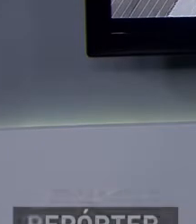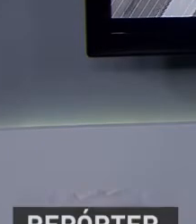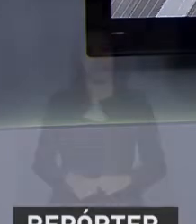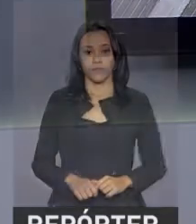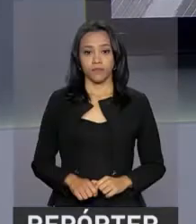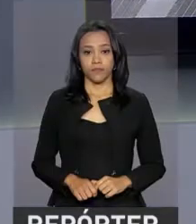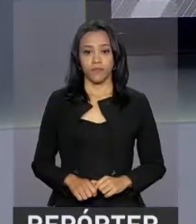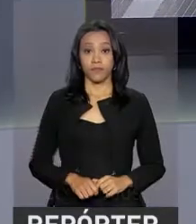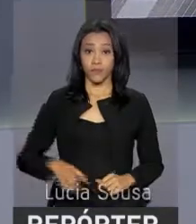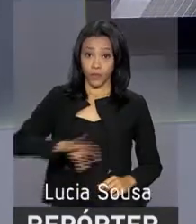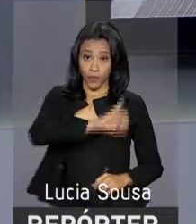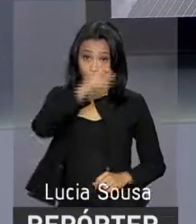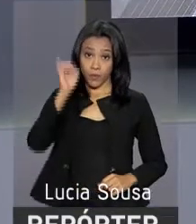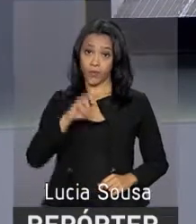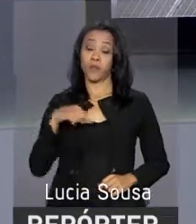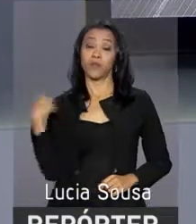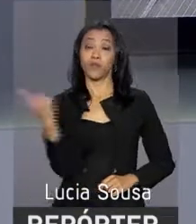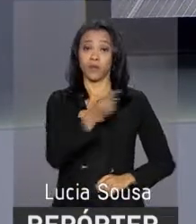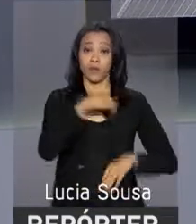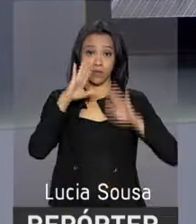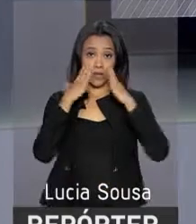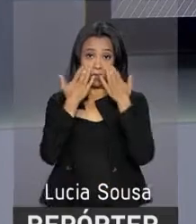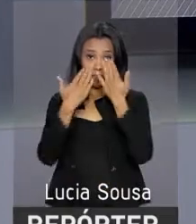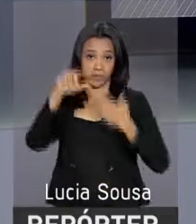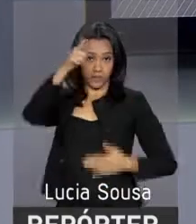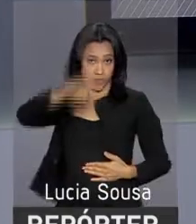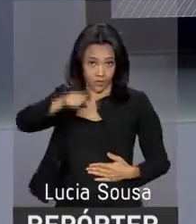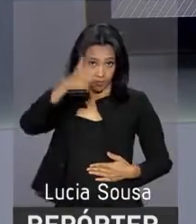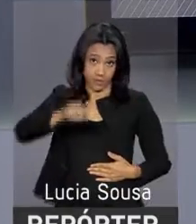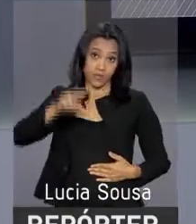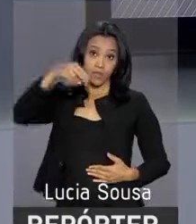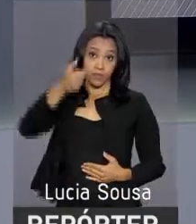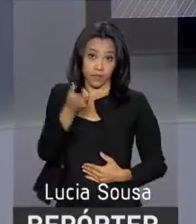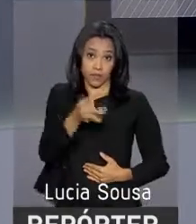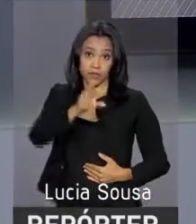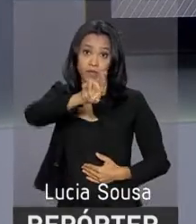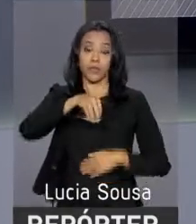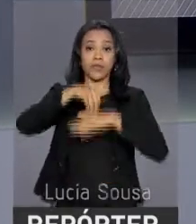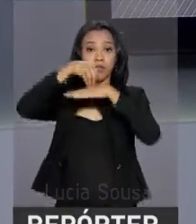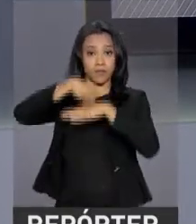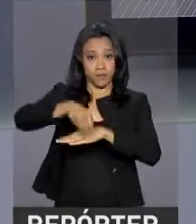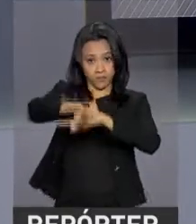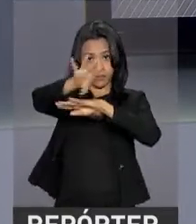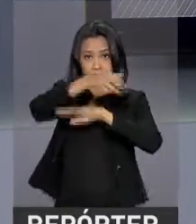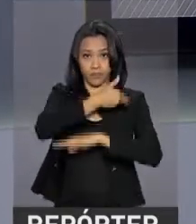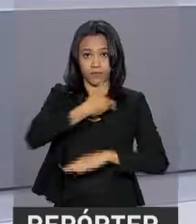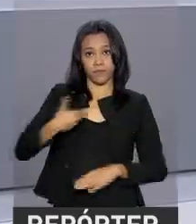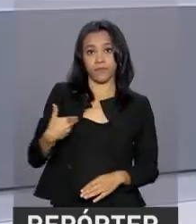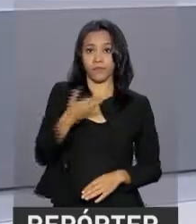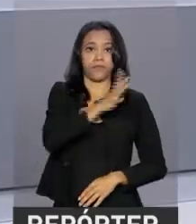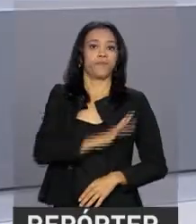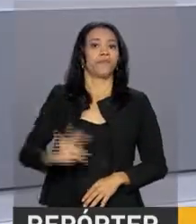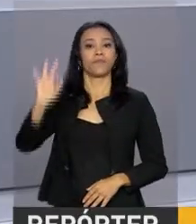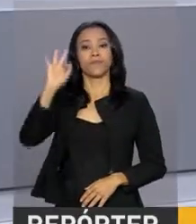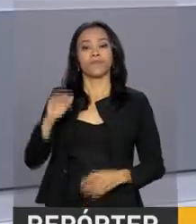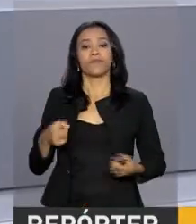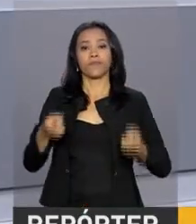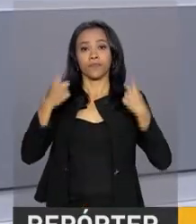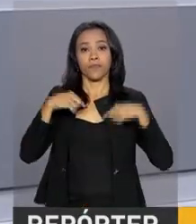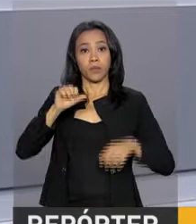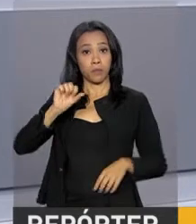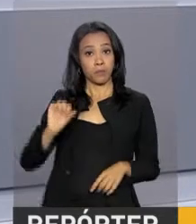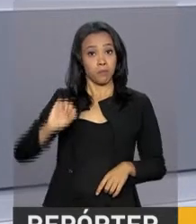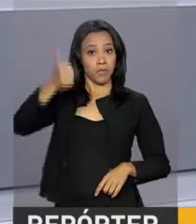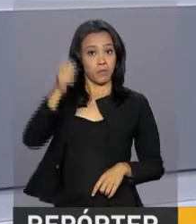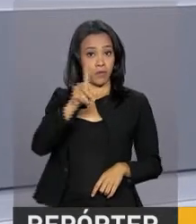lá estamos de volta com mais uma edição do repórter nbr as notícias do governo federal já no primeiro dia